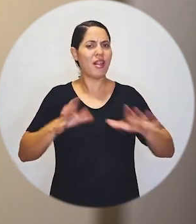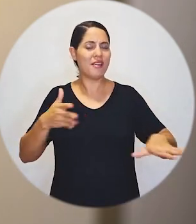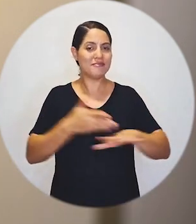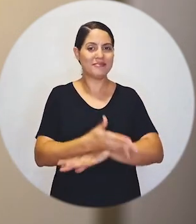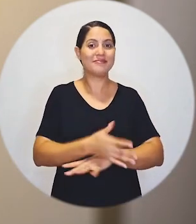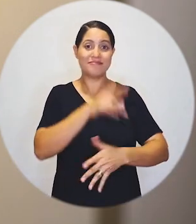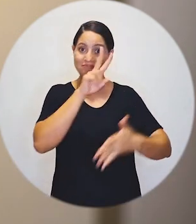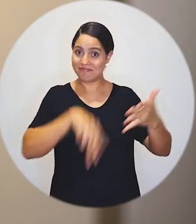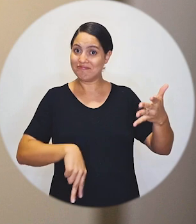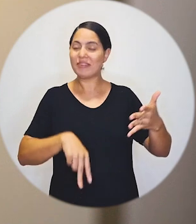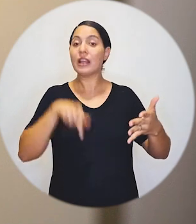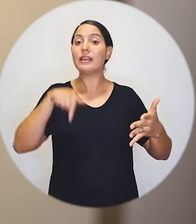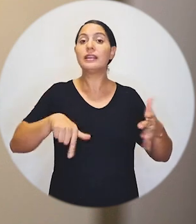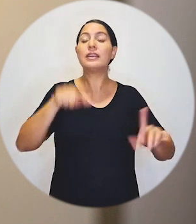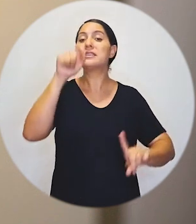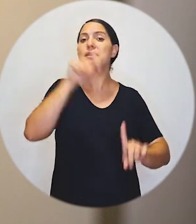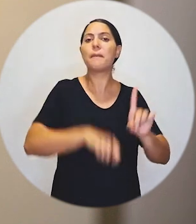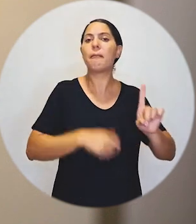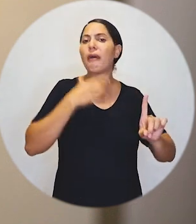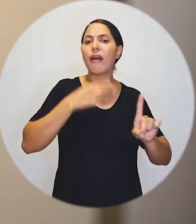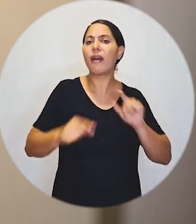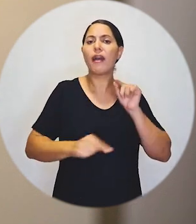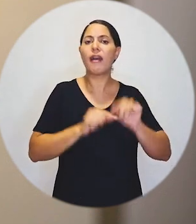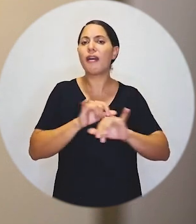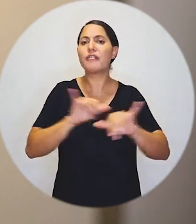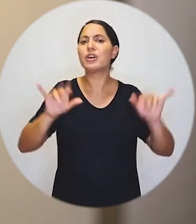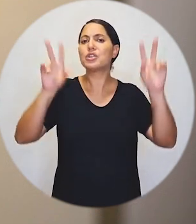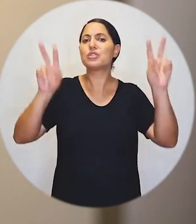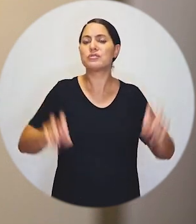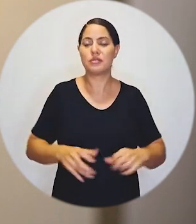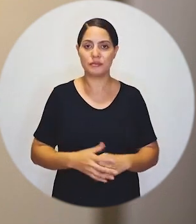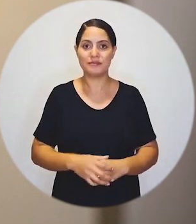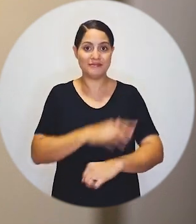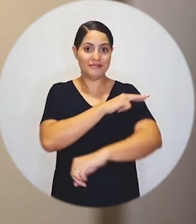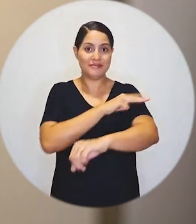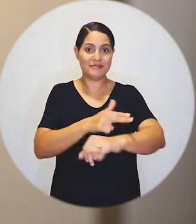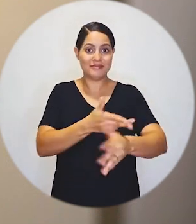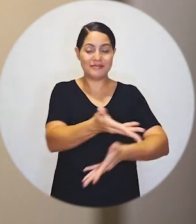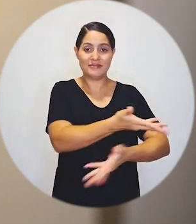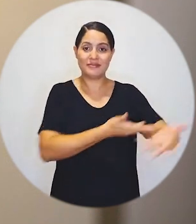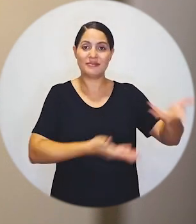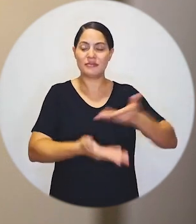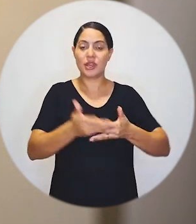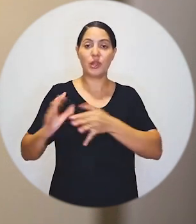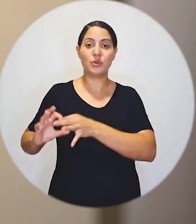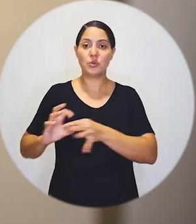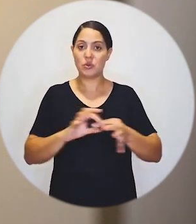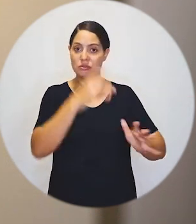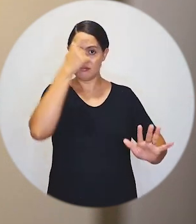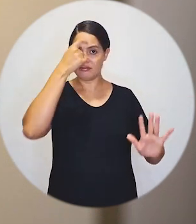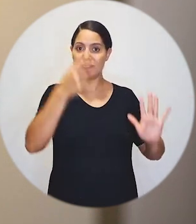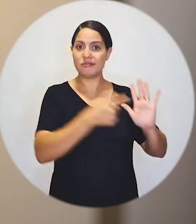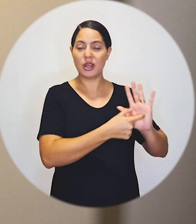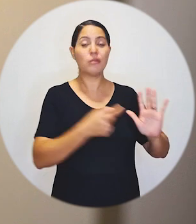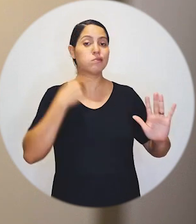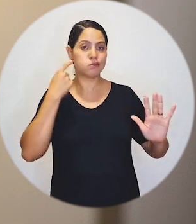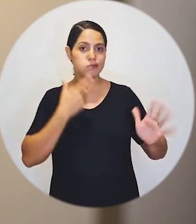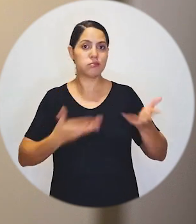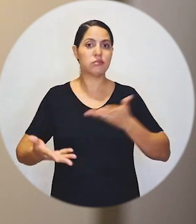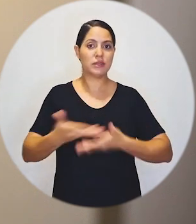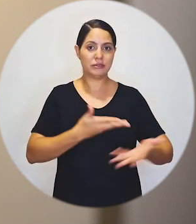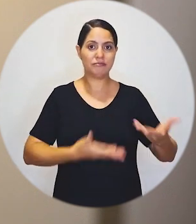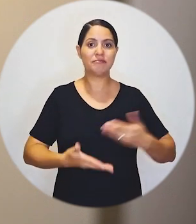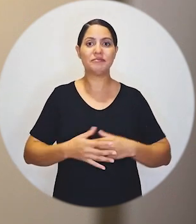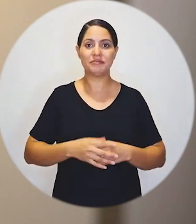disponível para leitura e a publicação deste mês destaca a convivência ética e segura da inteligência artificial e